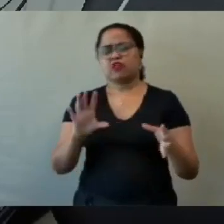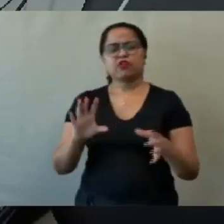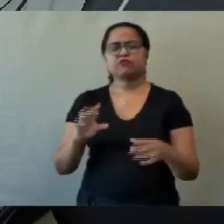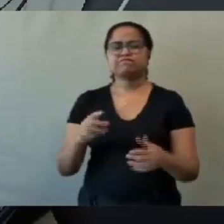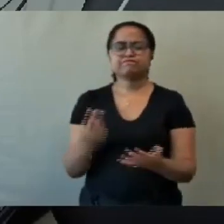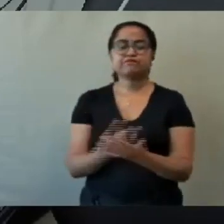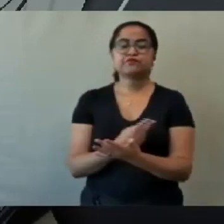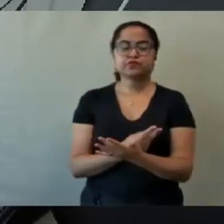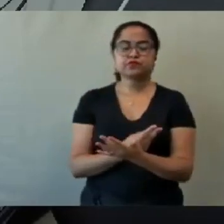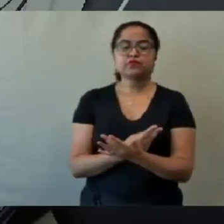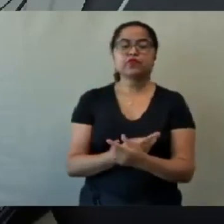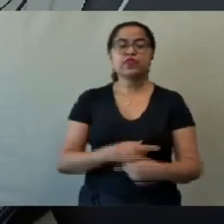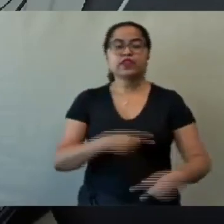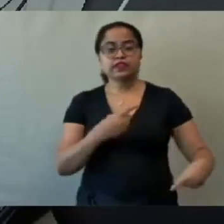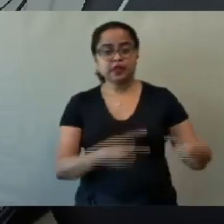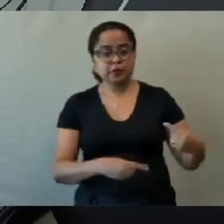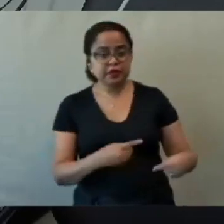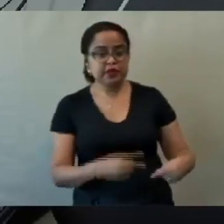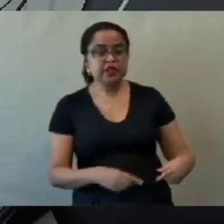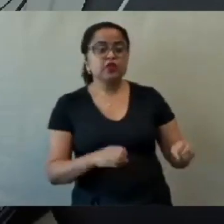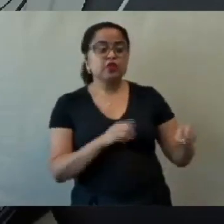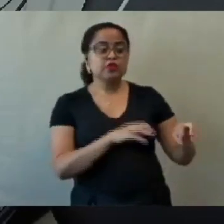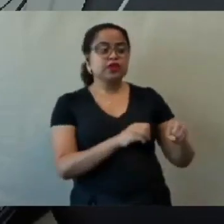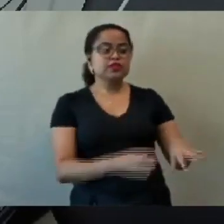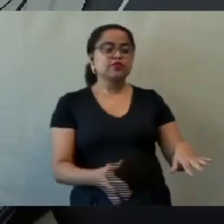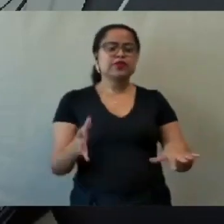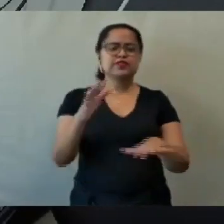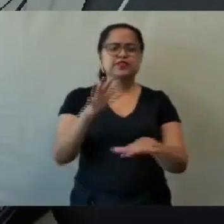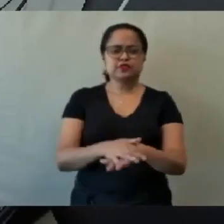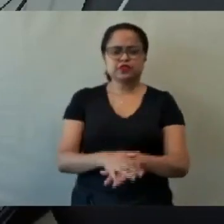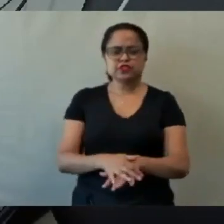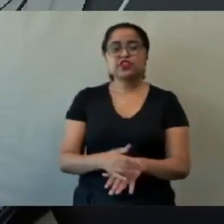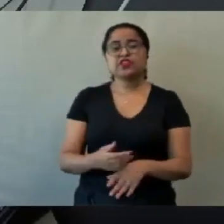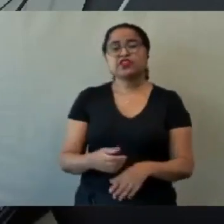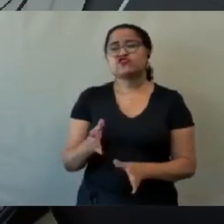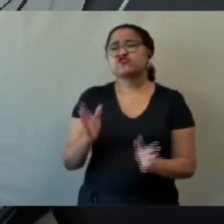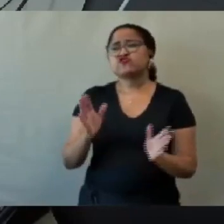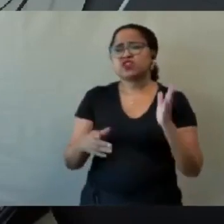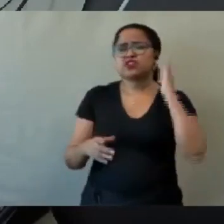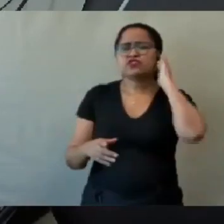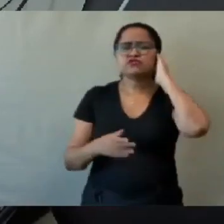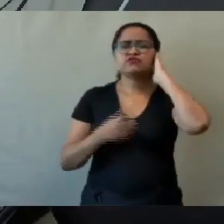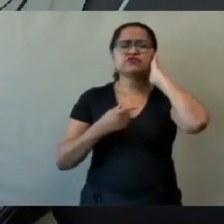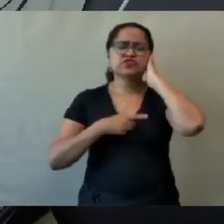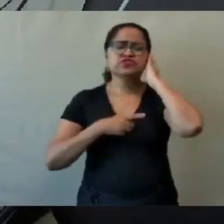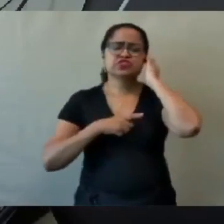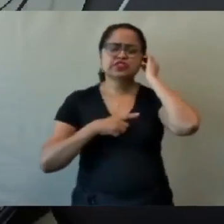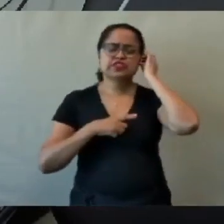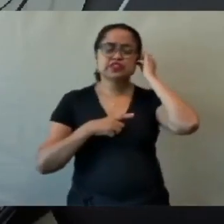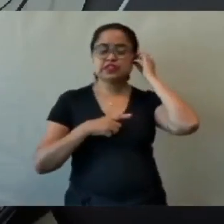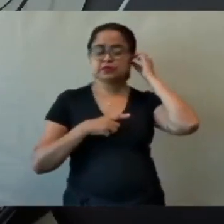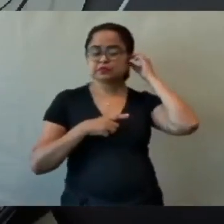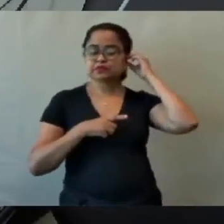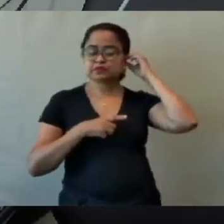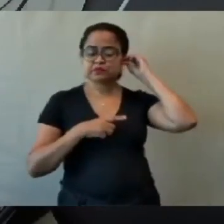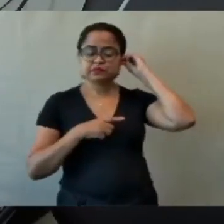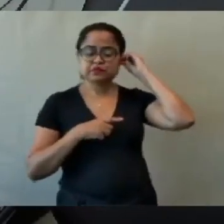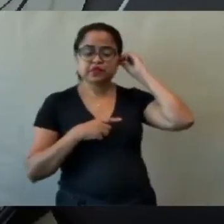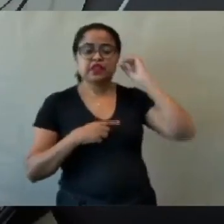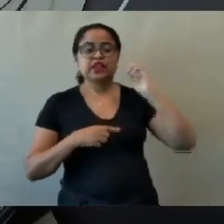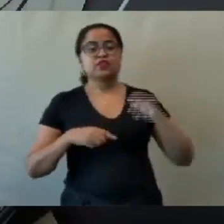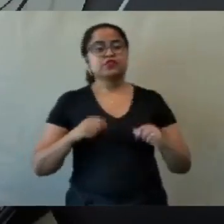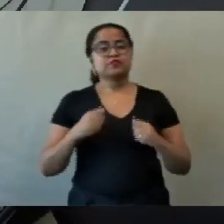uma educação mais inclusiva, que deveria já ser. Mas a gente precisa, então, que o Plano Nacional de Educação